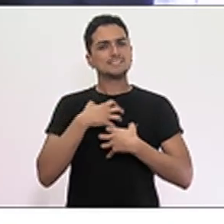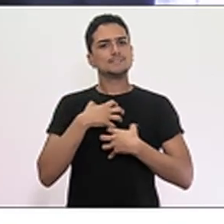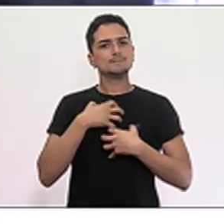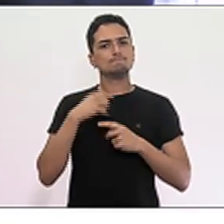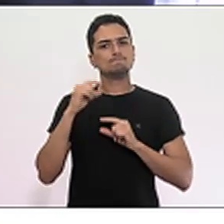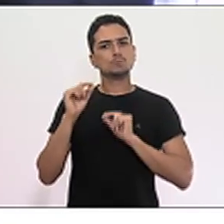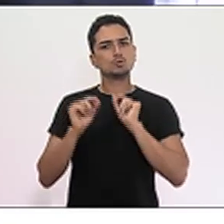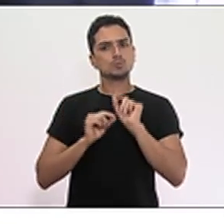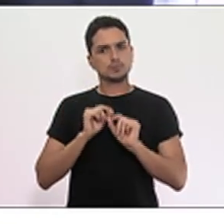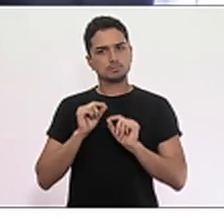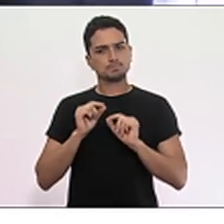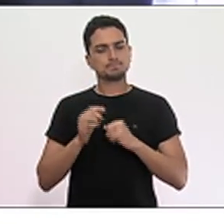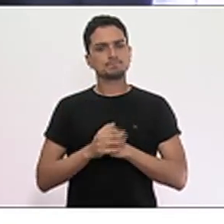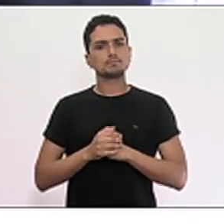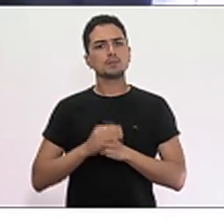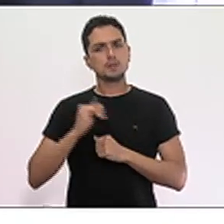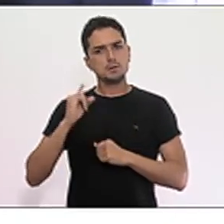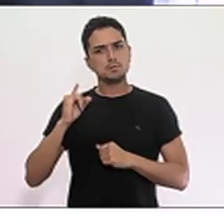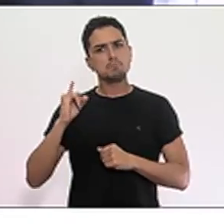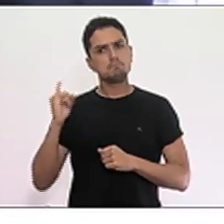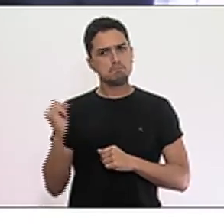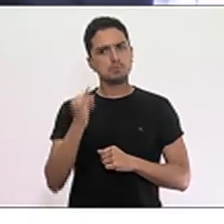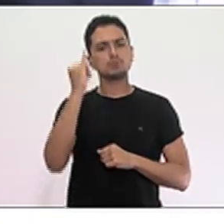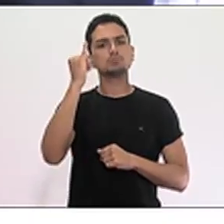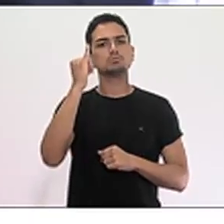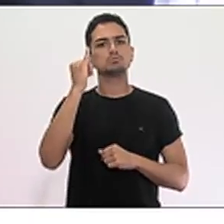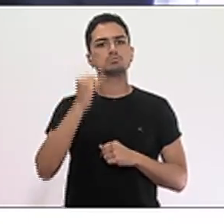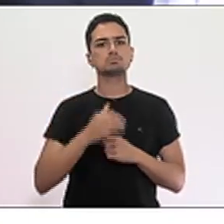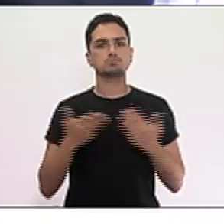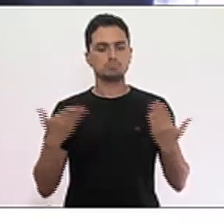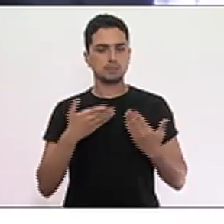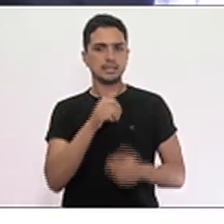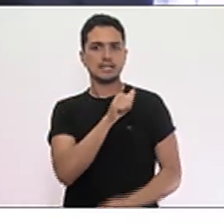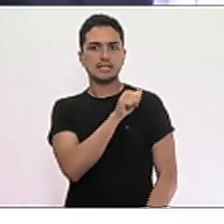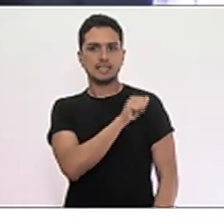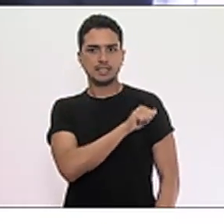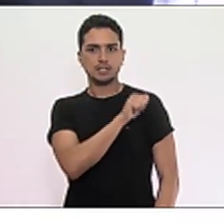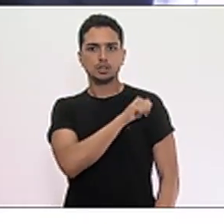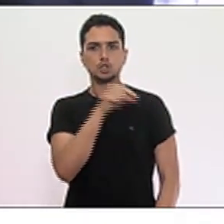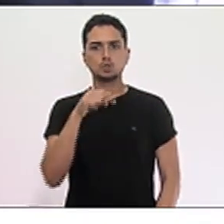é muito interessante que a gente tenha, nesse momento, aqui no Rio de Janeiro,